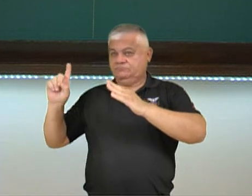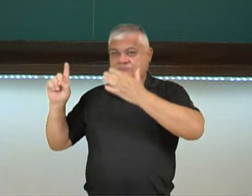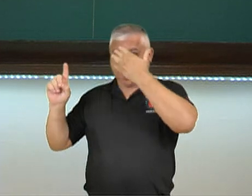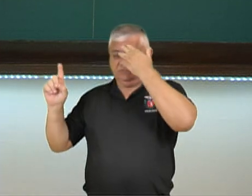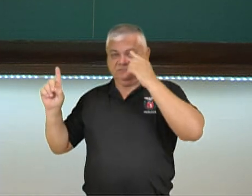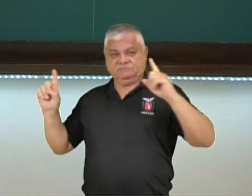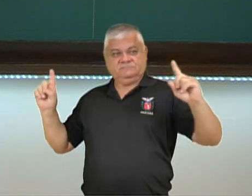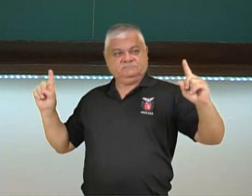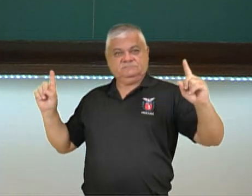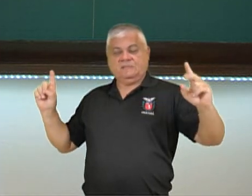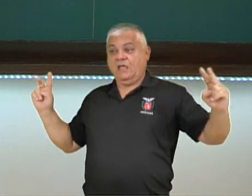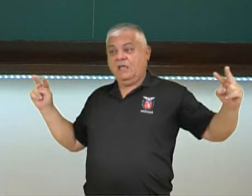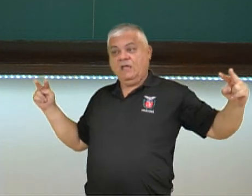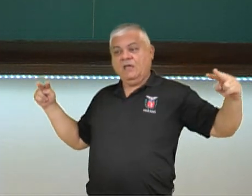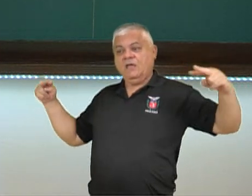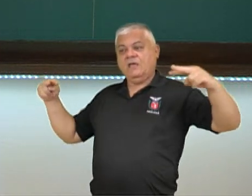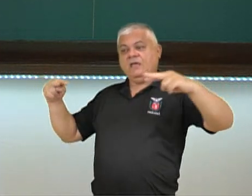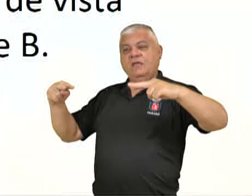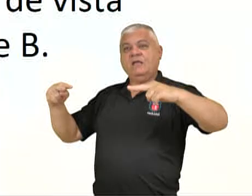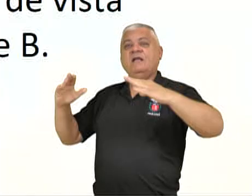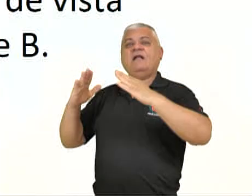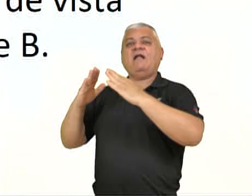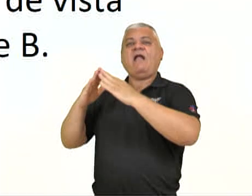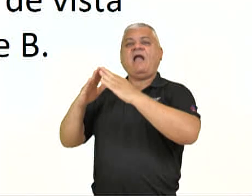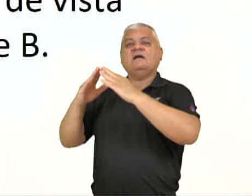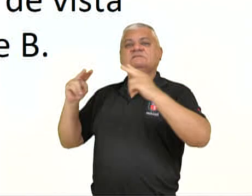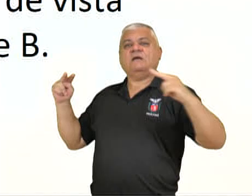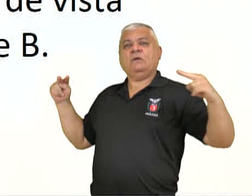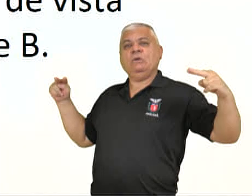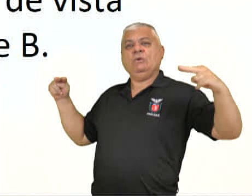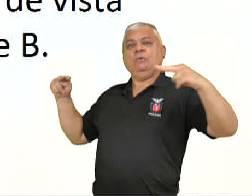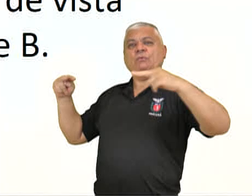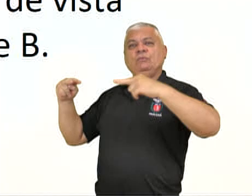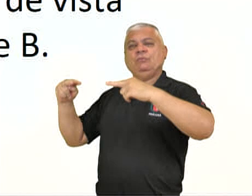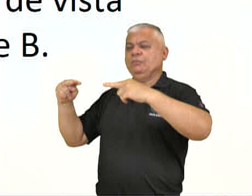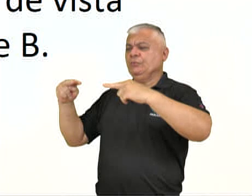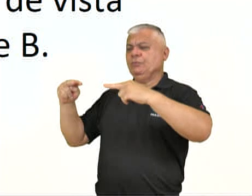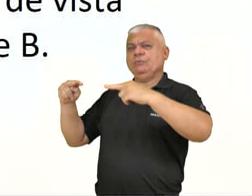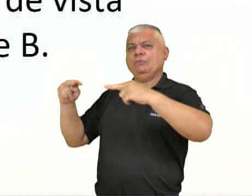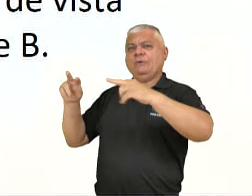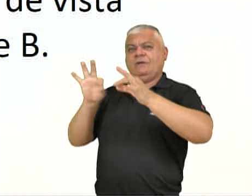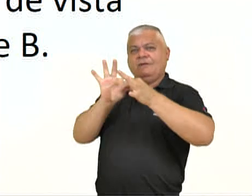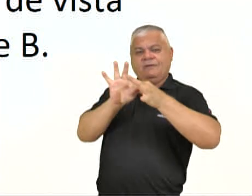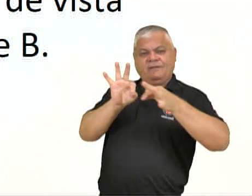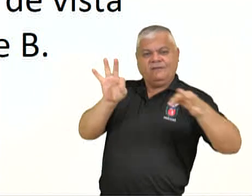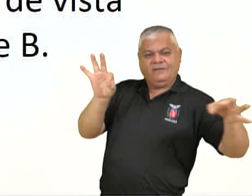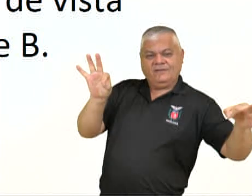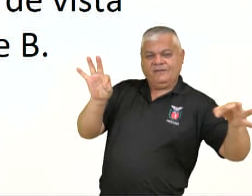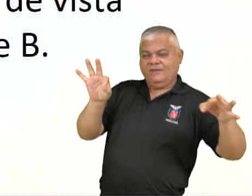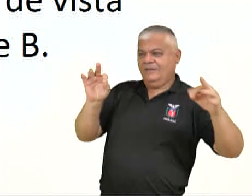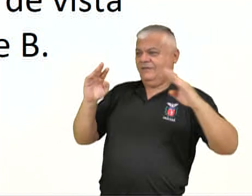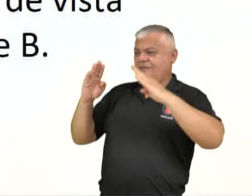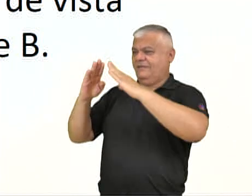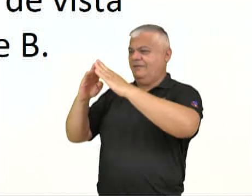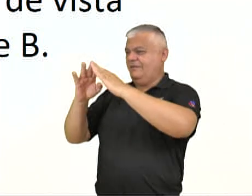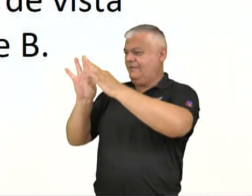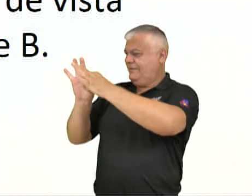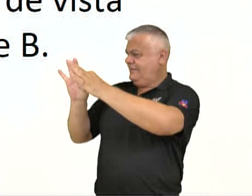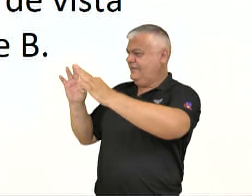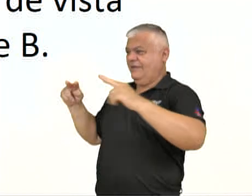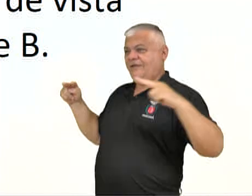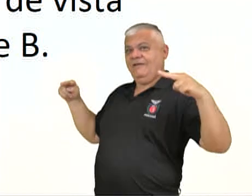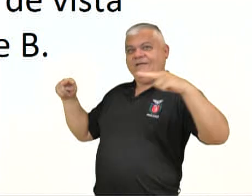E você vai ter aqui a posição na qual esses observadores estão vendo essa casa é uma